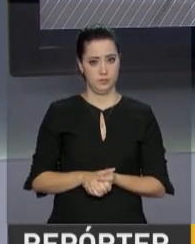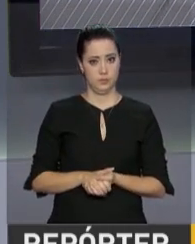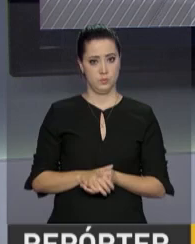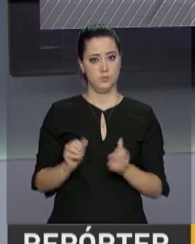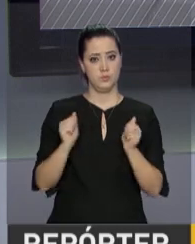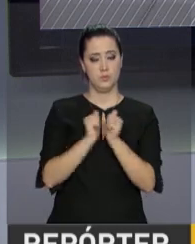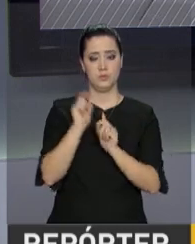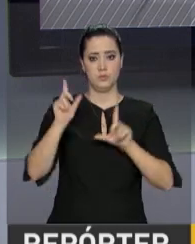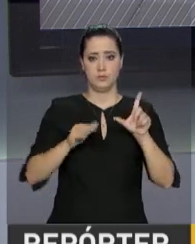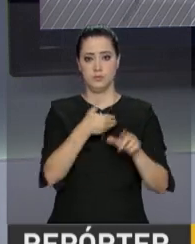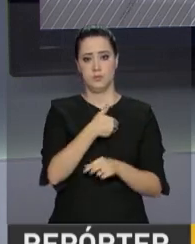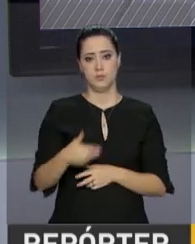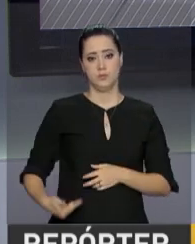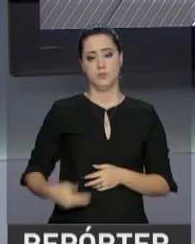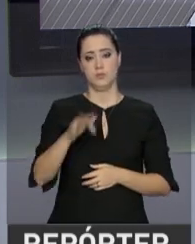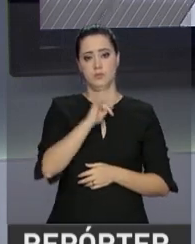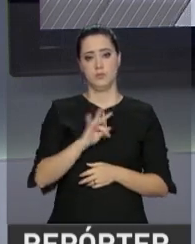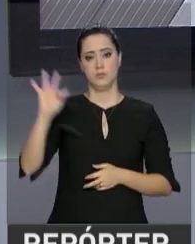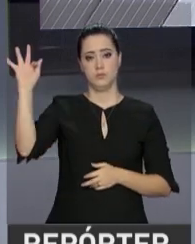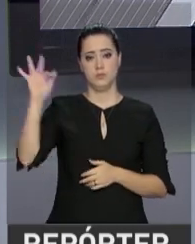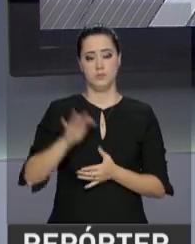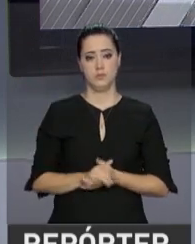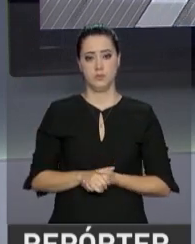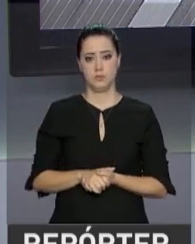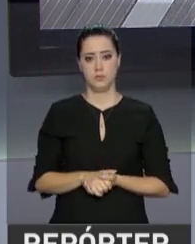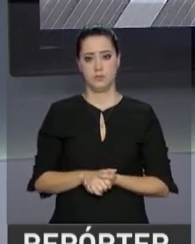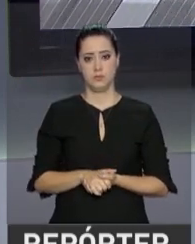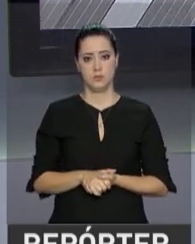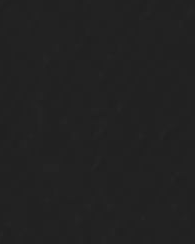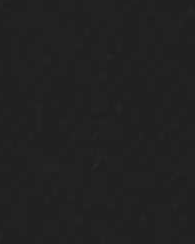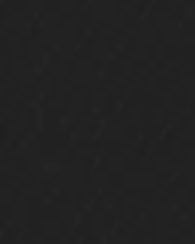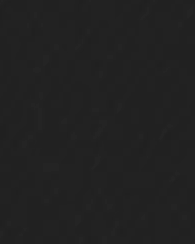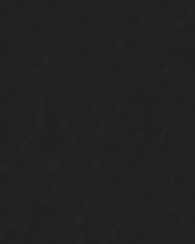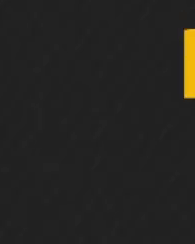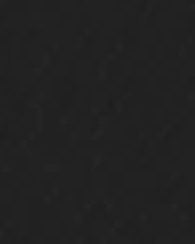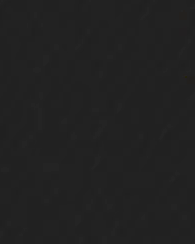internet continue com a gente na nbr a tv do governo federal